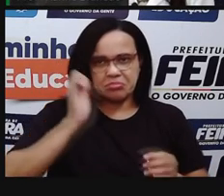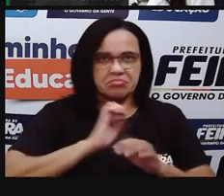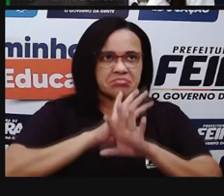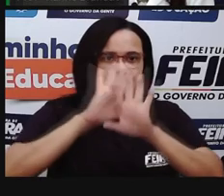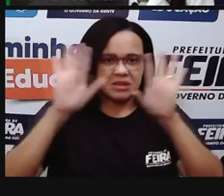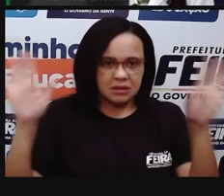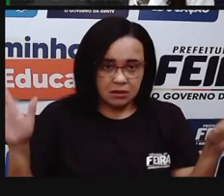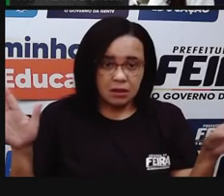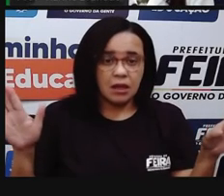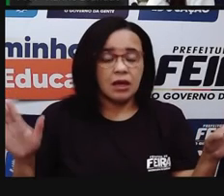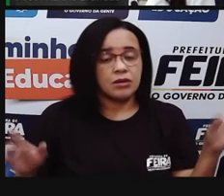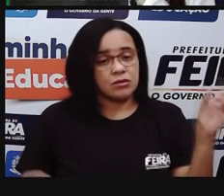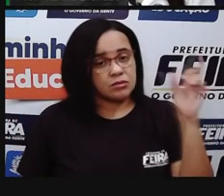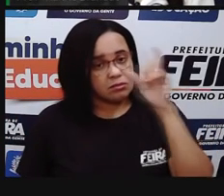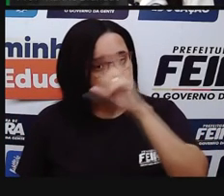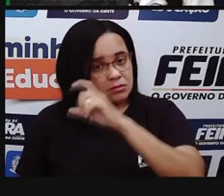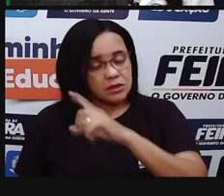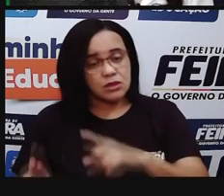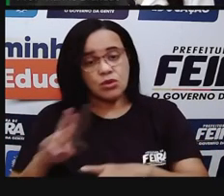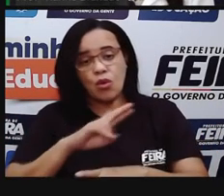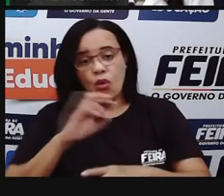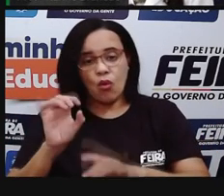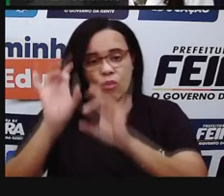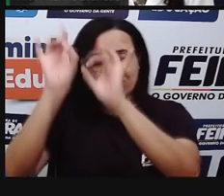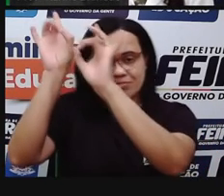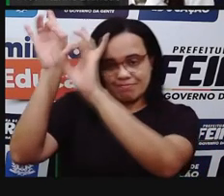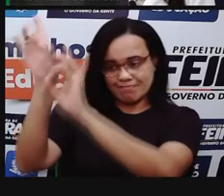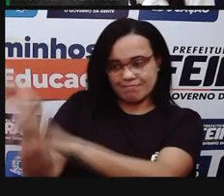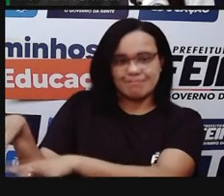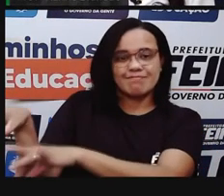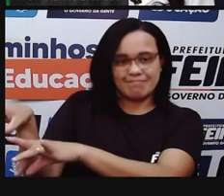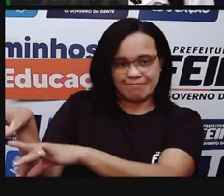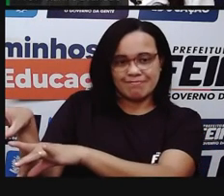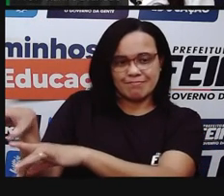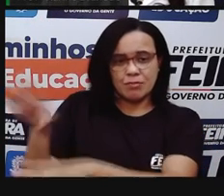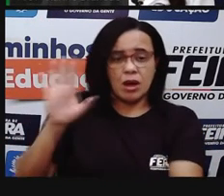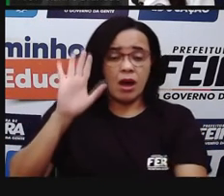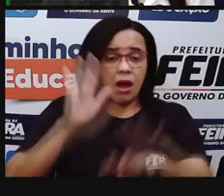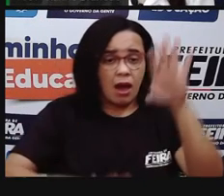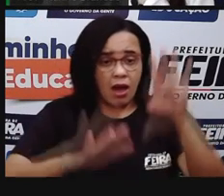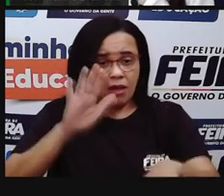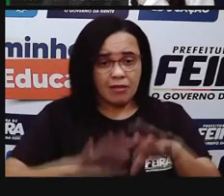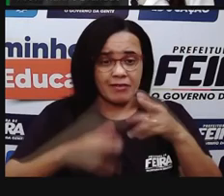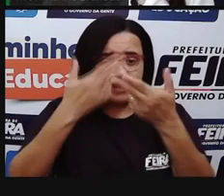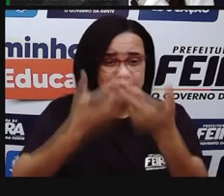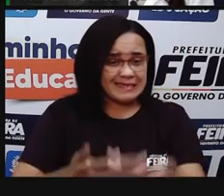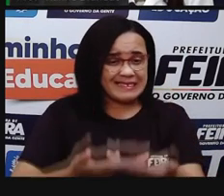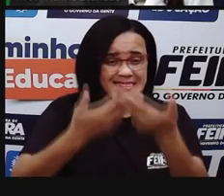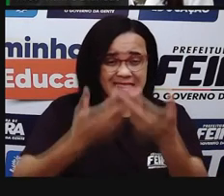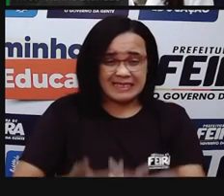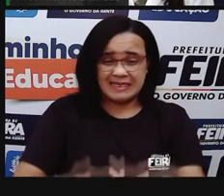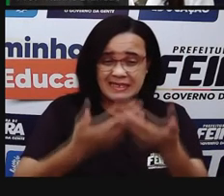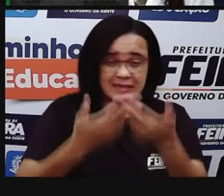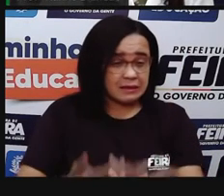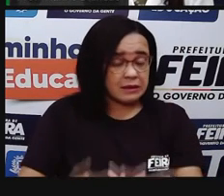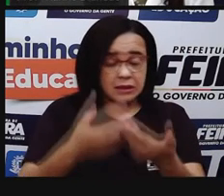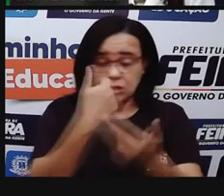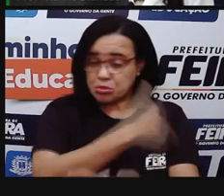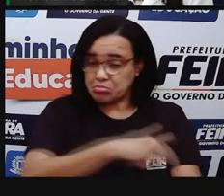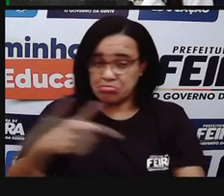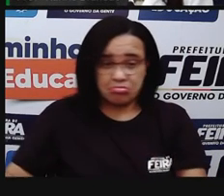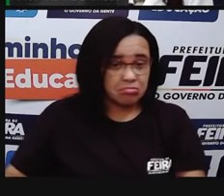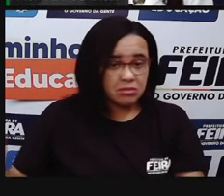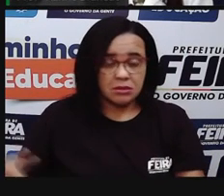vezes eu abandono. Eu muitas vezes eu não tolero. Eu muitas vezes eu perco a